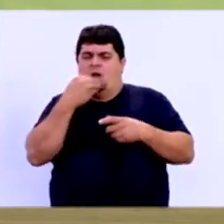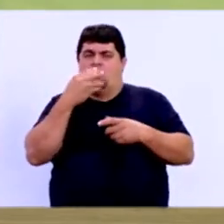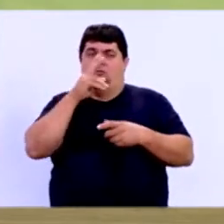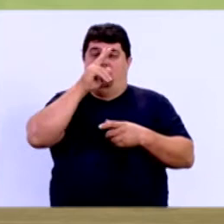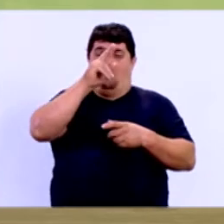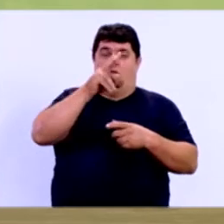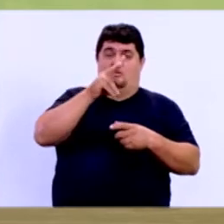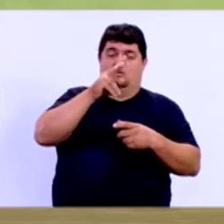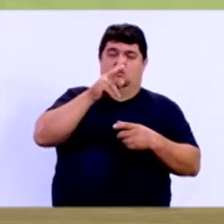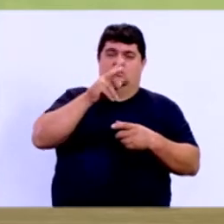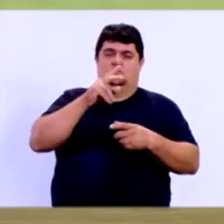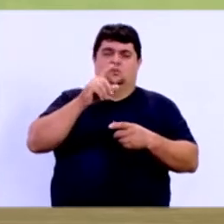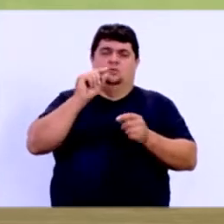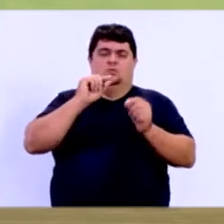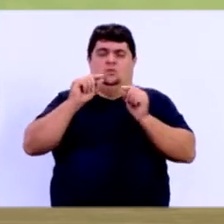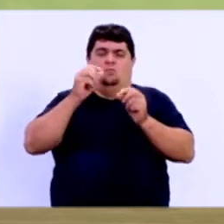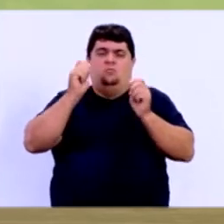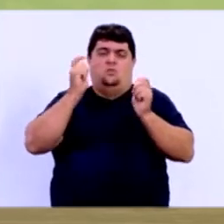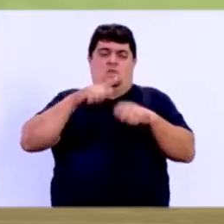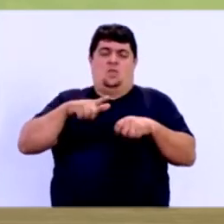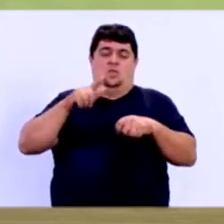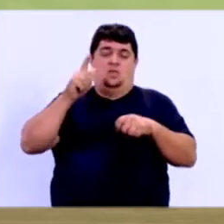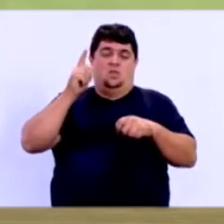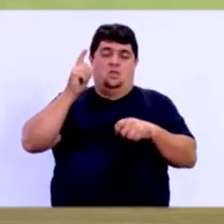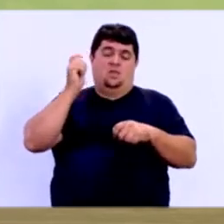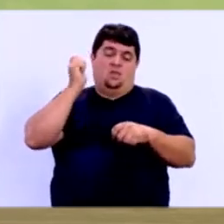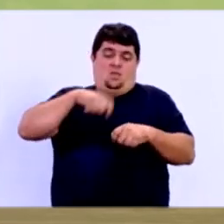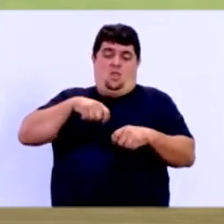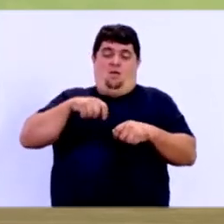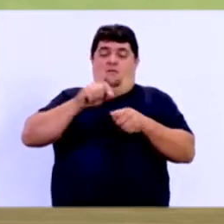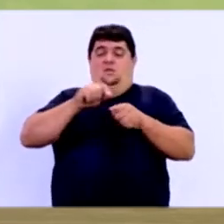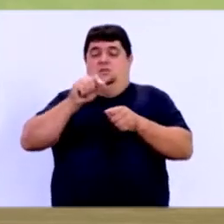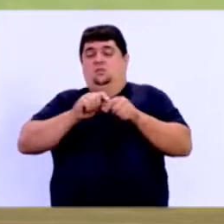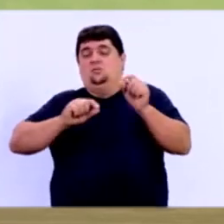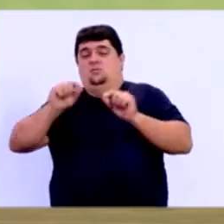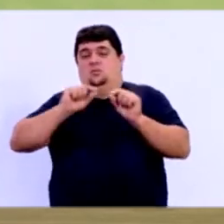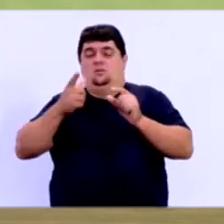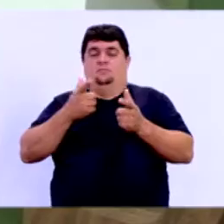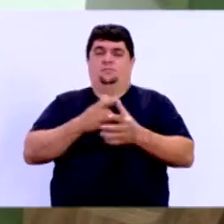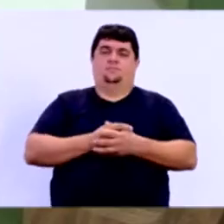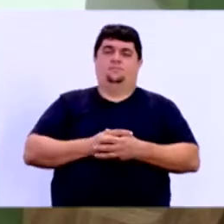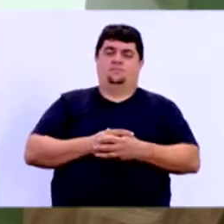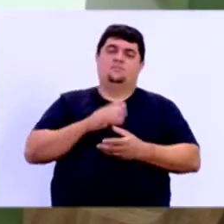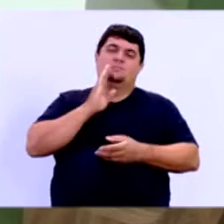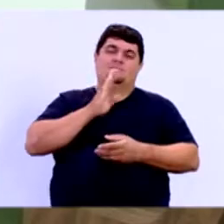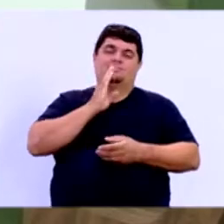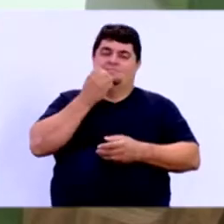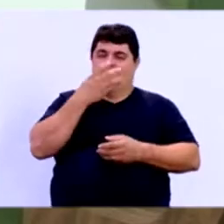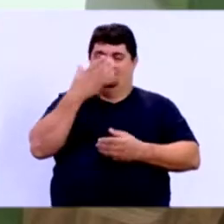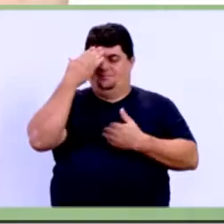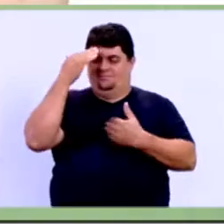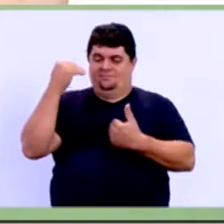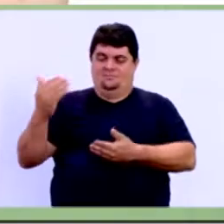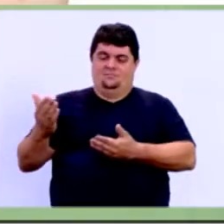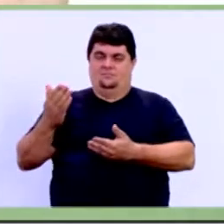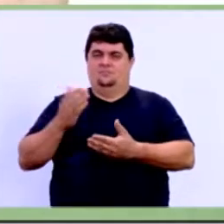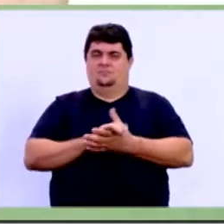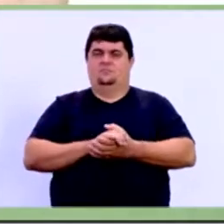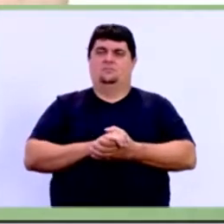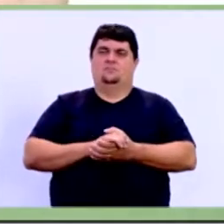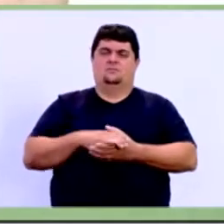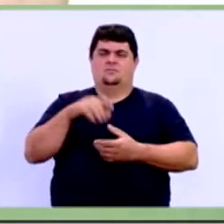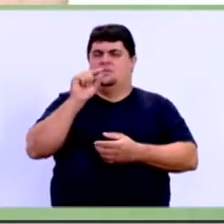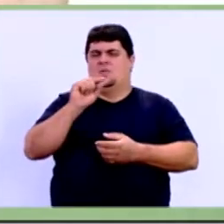e oportunidades frente à organização e o seu meio ambiente. Legal, legal, professor. Muito bom, muito obrigado, professor. Então, o que é